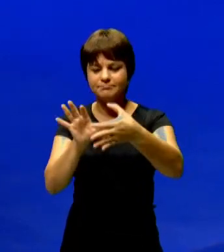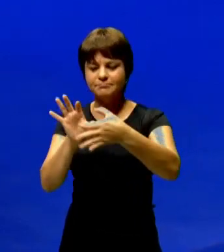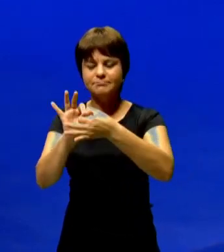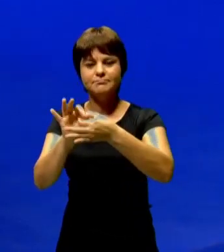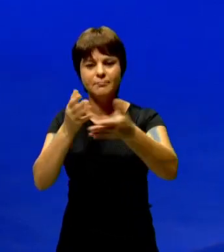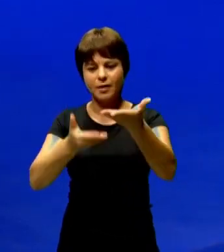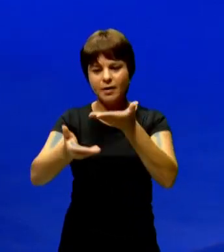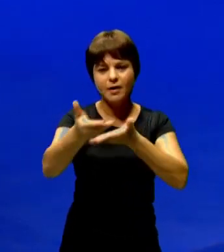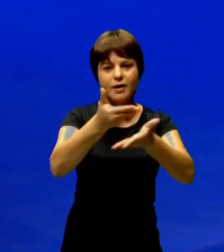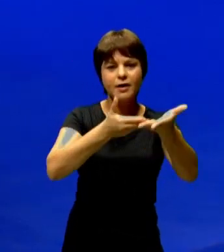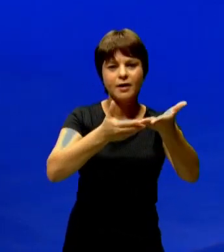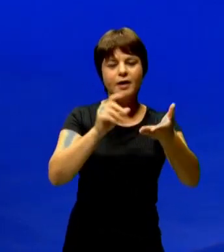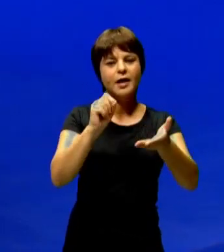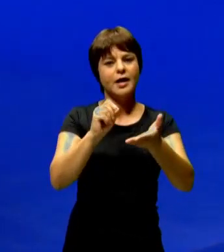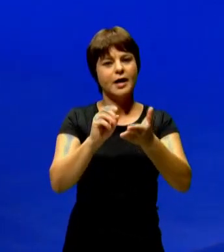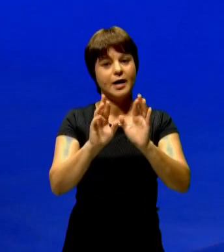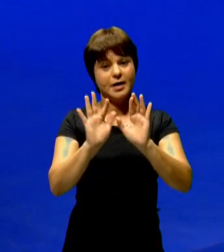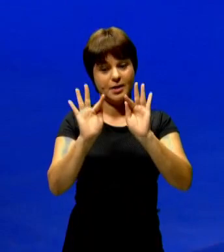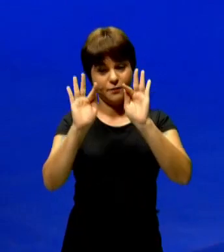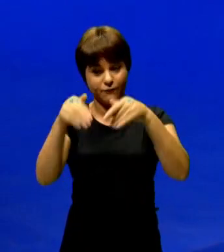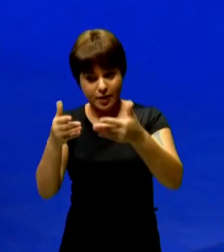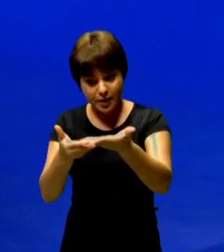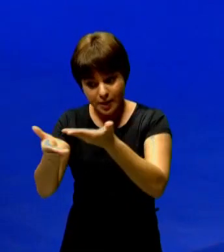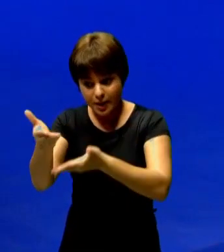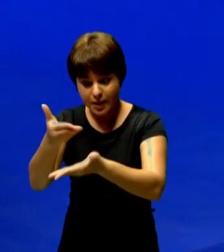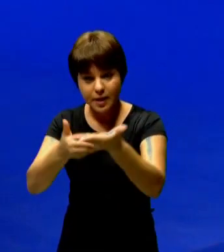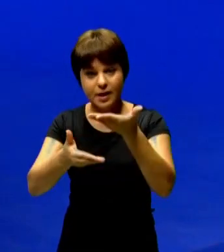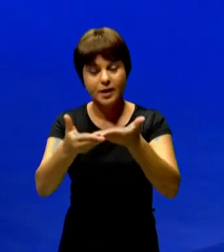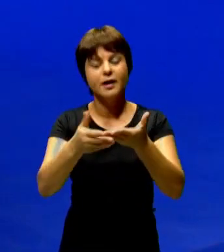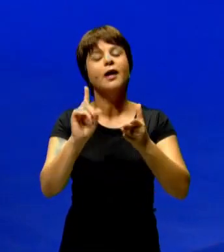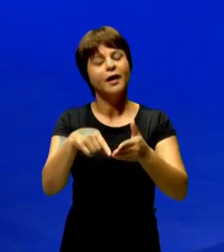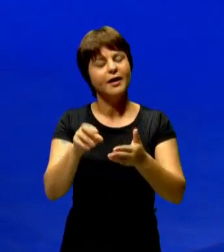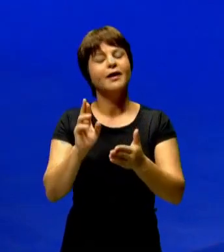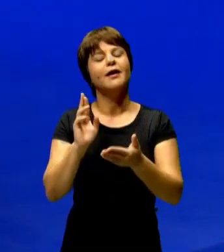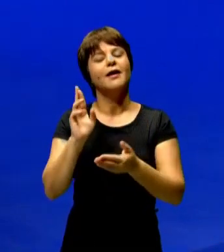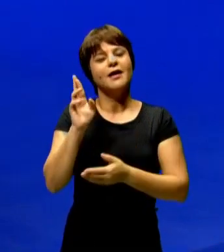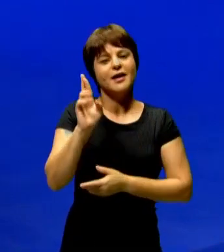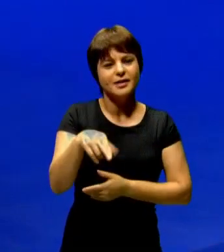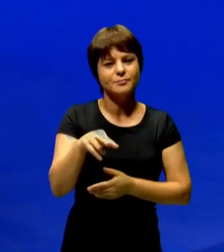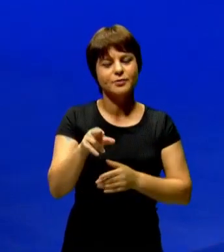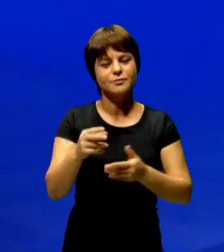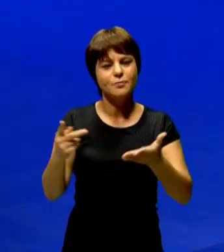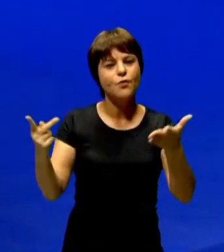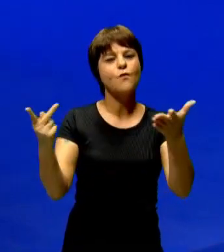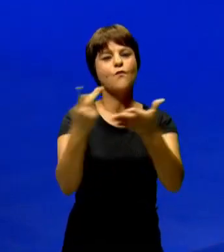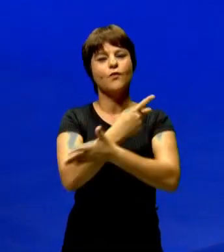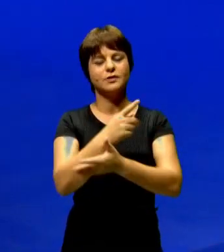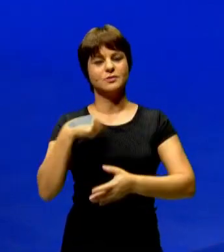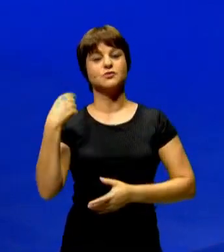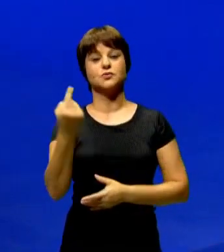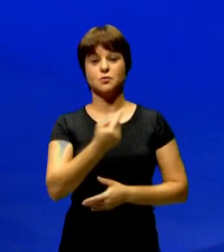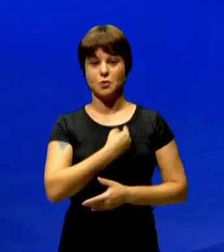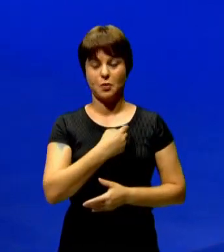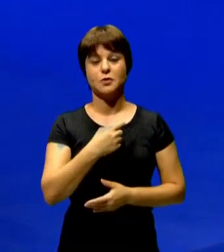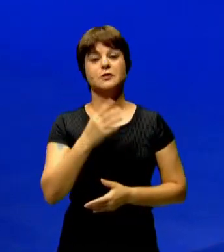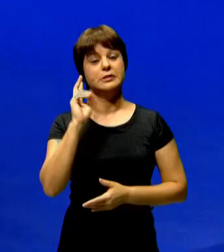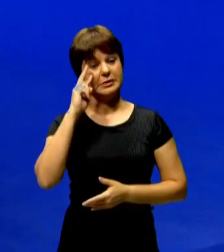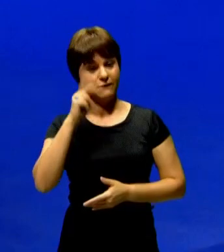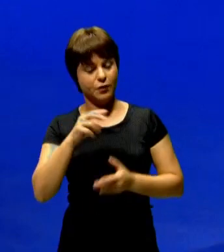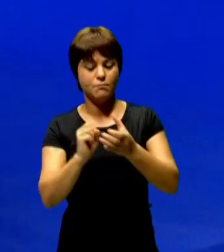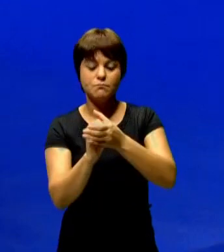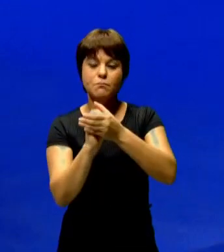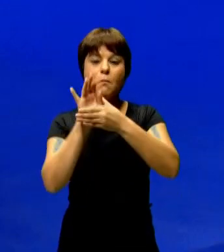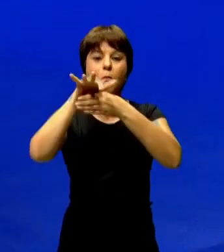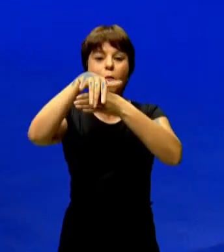si. O resultado dessas interações será o responsável por diversos fenômenos que nós conhecemos, como os